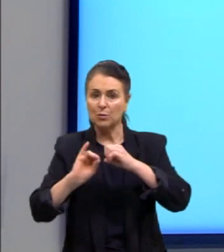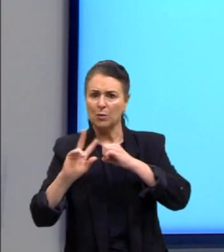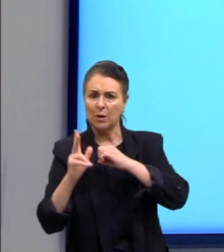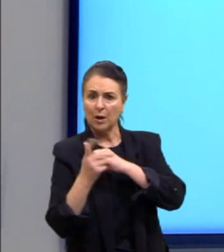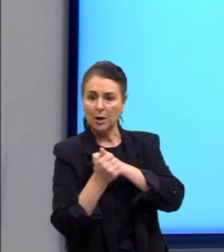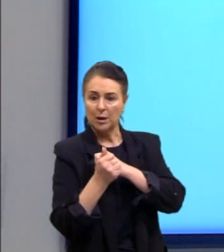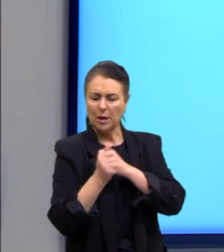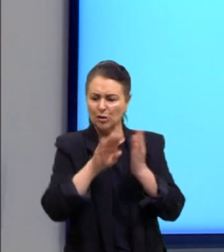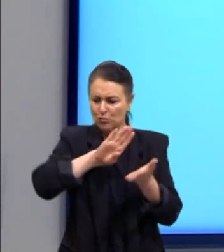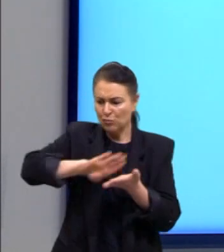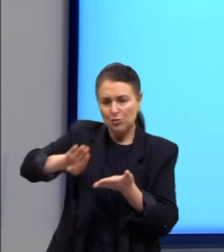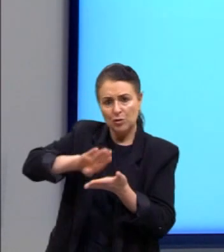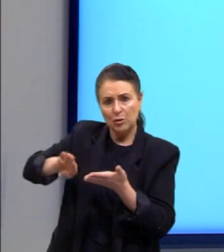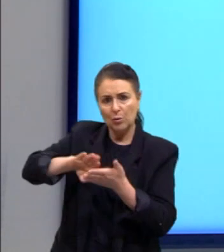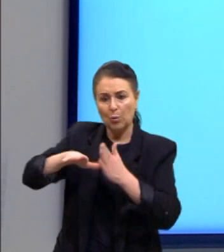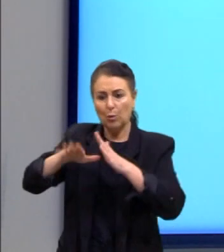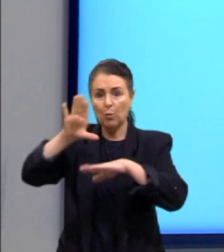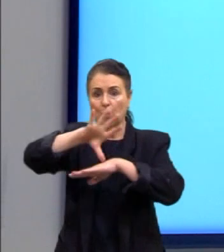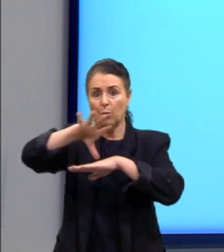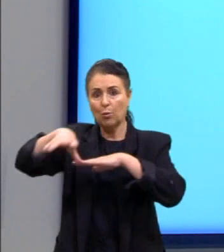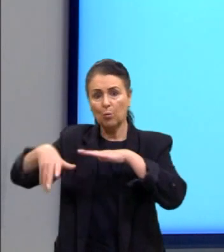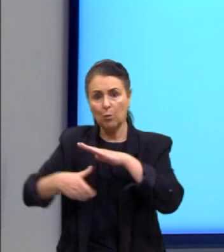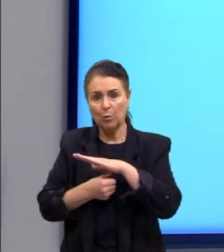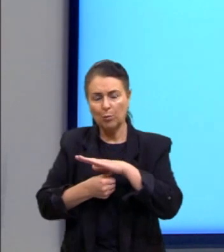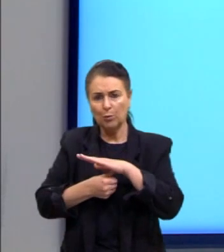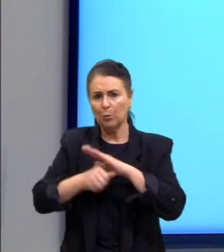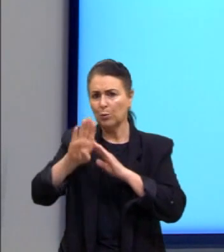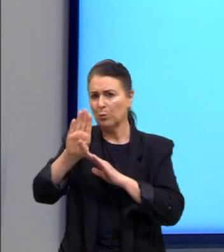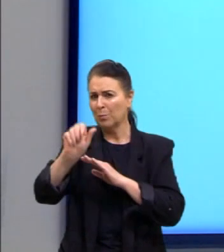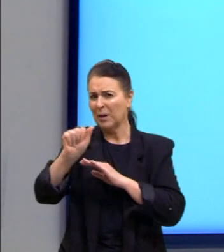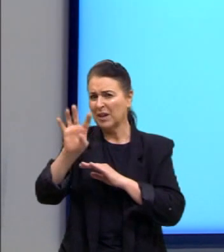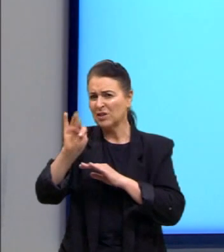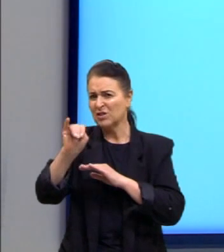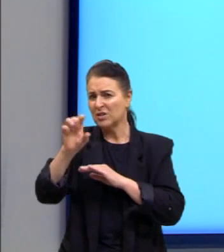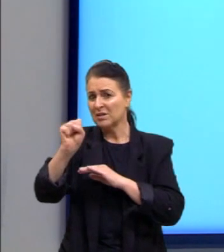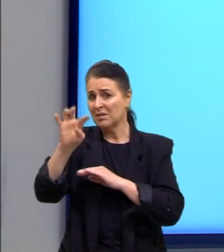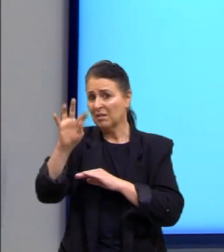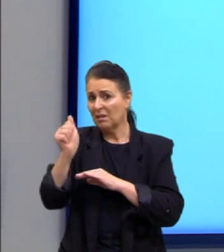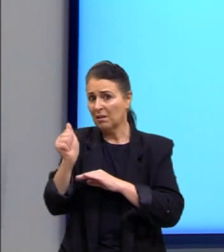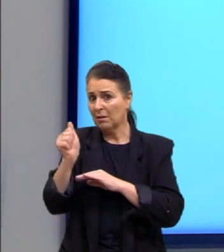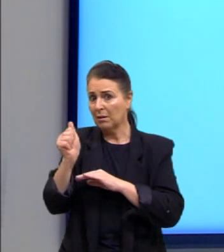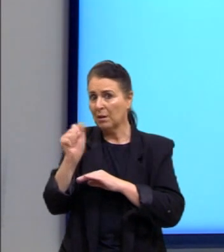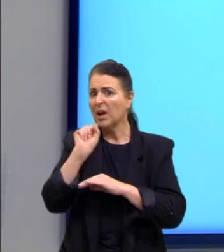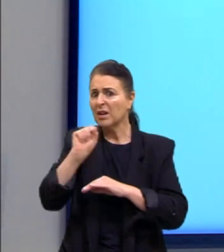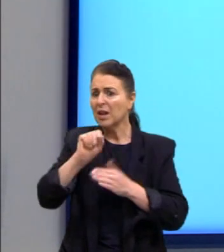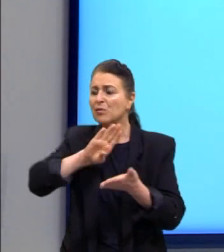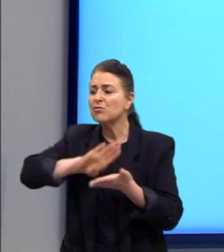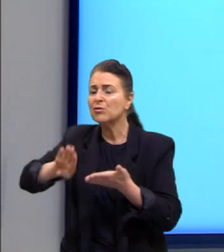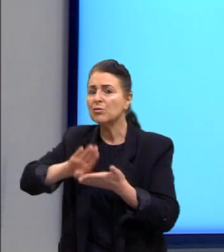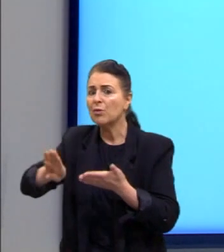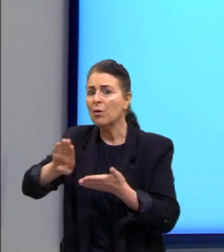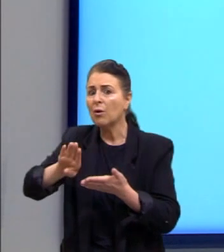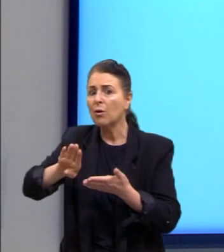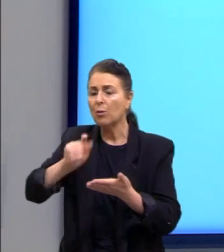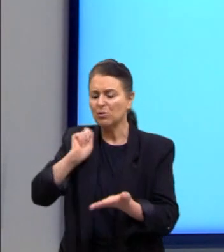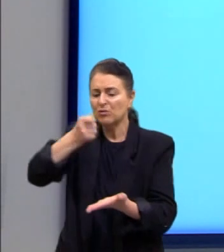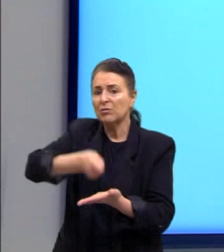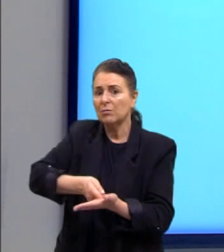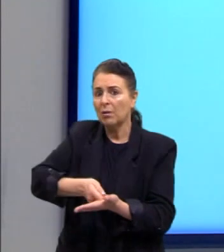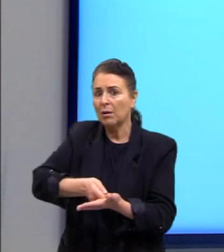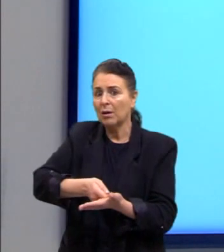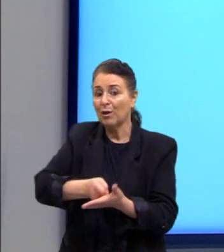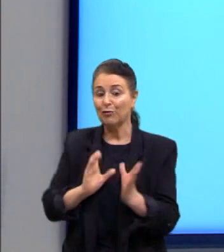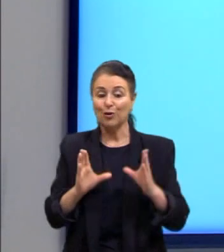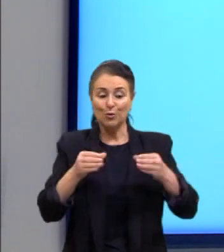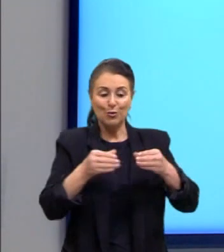o governo corrupto de Batista então a gente viu que quem depois O Ditador Fugêncio Batista foram os guerreiros